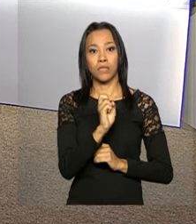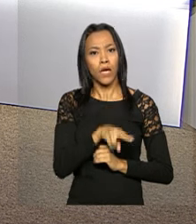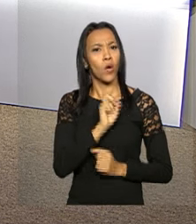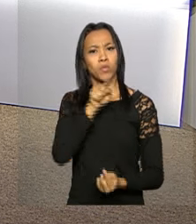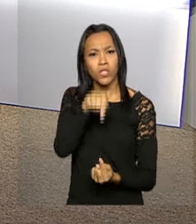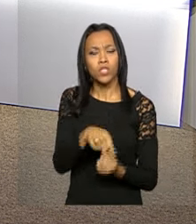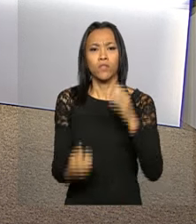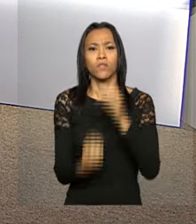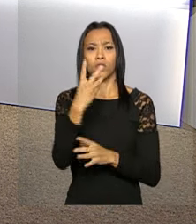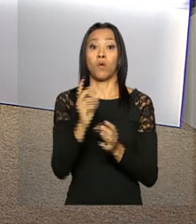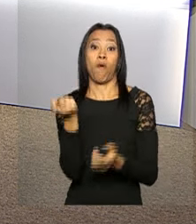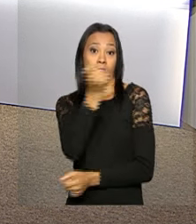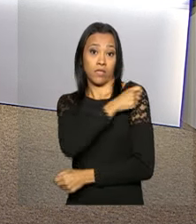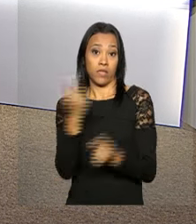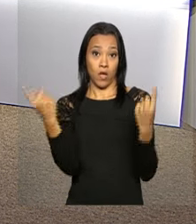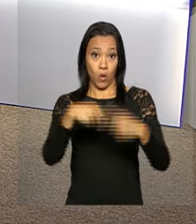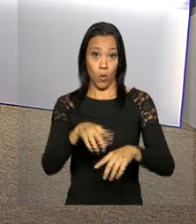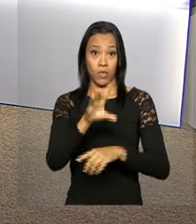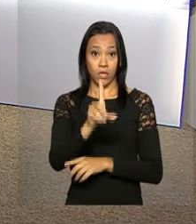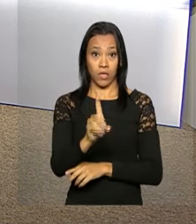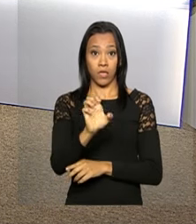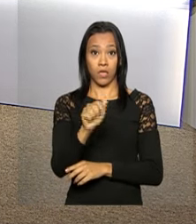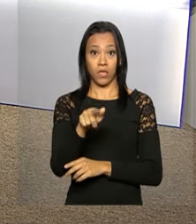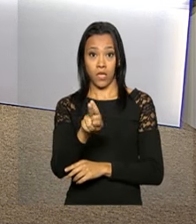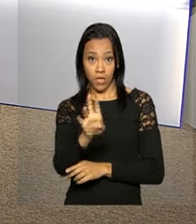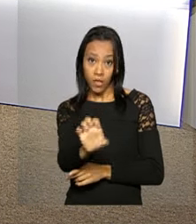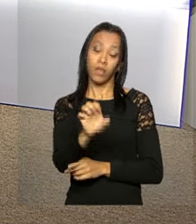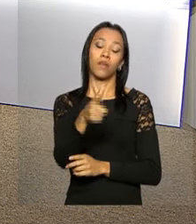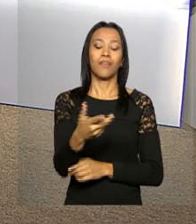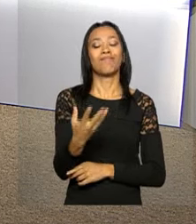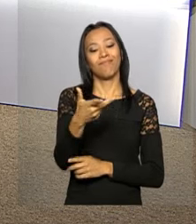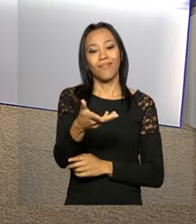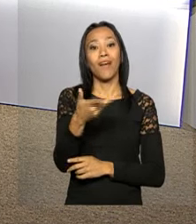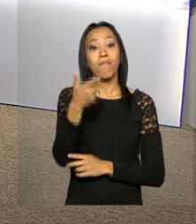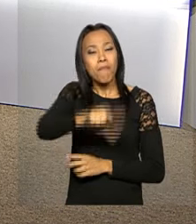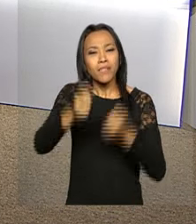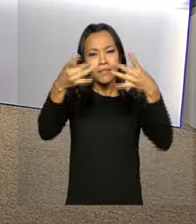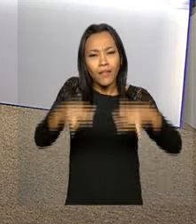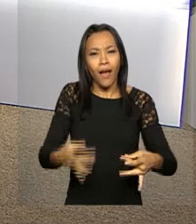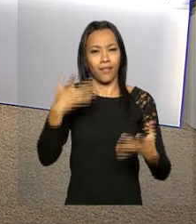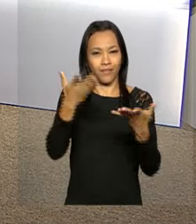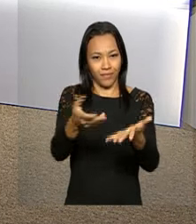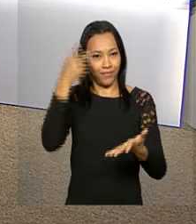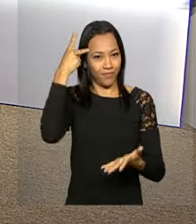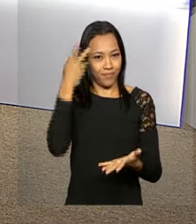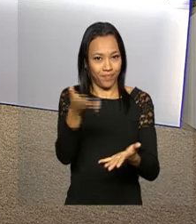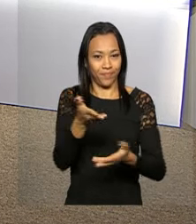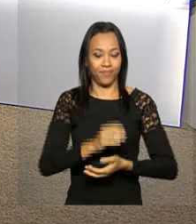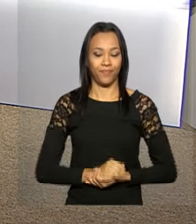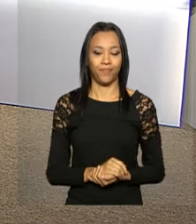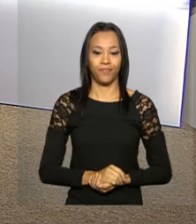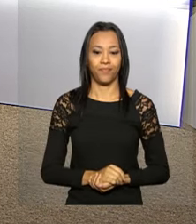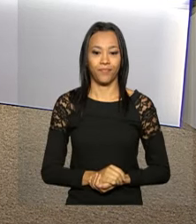uma vacina contra a dengue. Ao vivo da capital paulista, o repórter Leonardo Meira tem os detalhes. Léo, boa tarde.